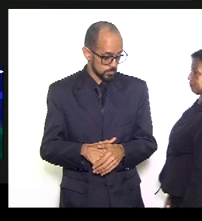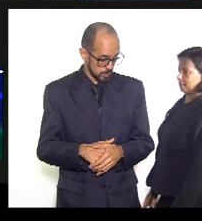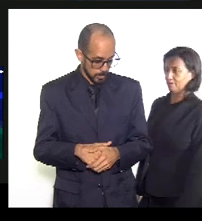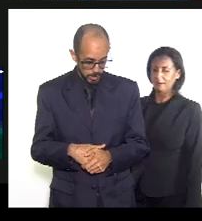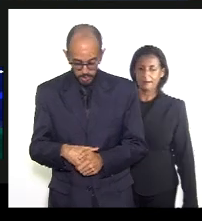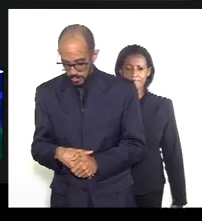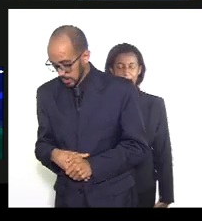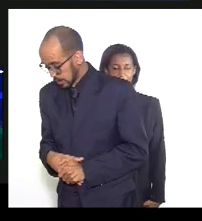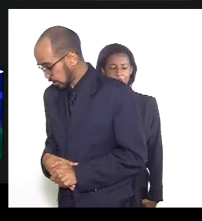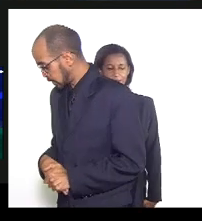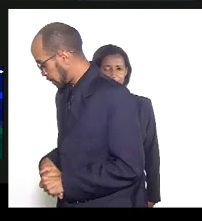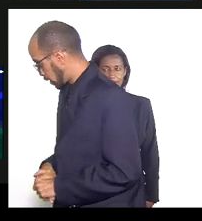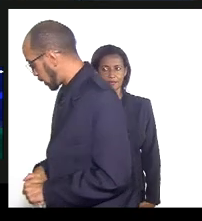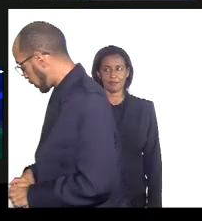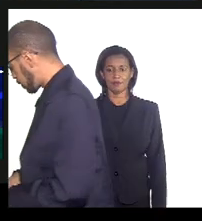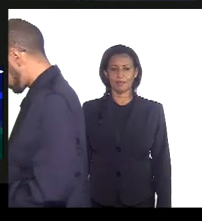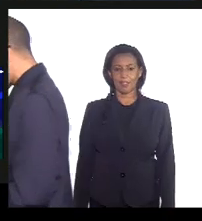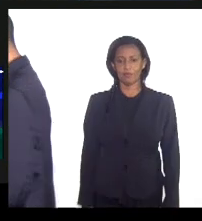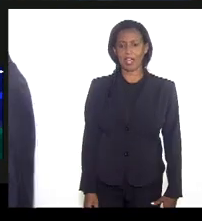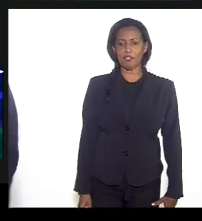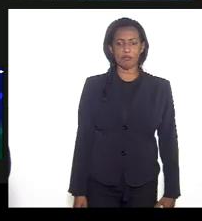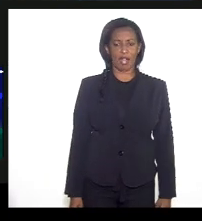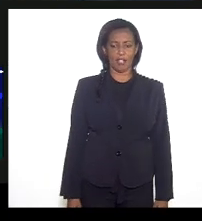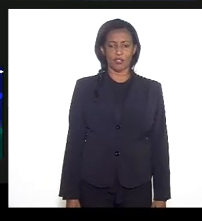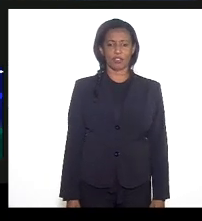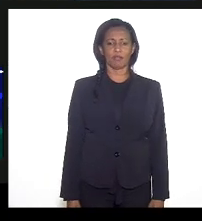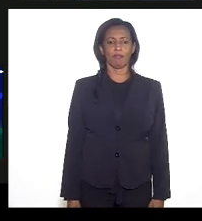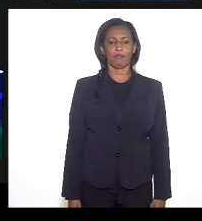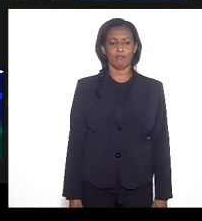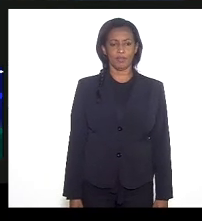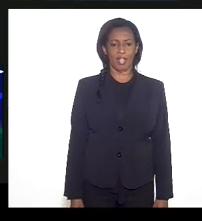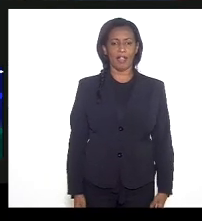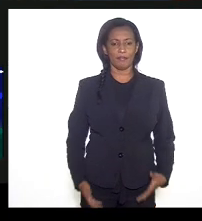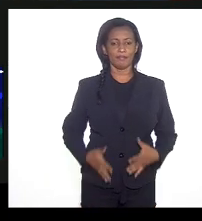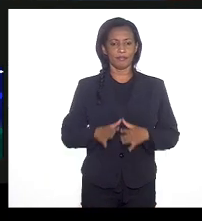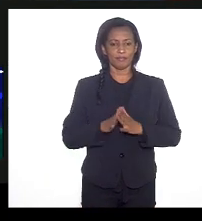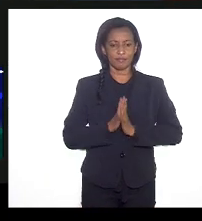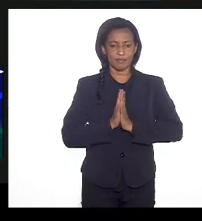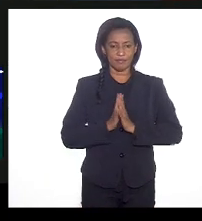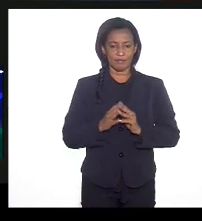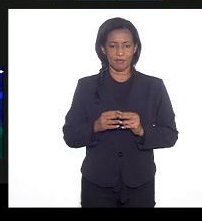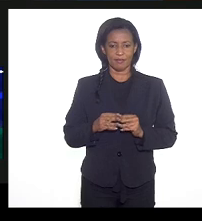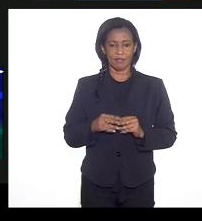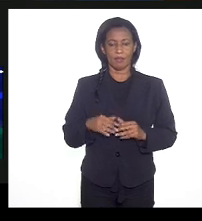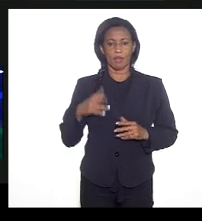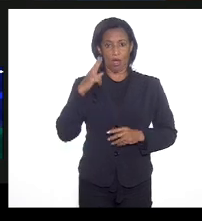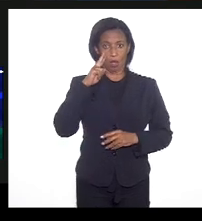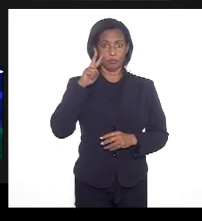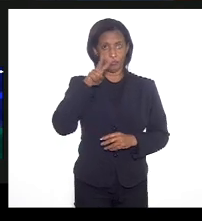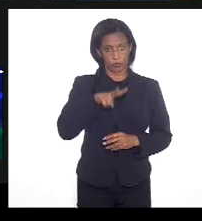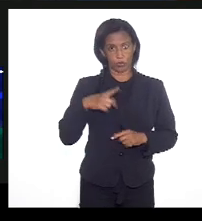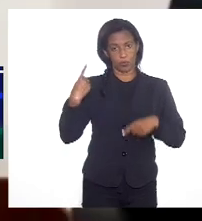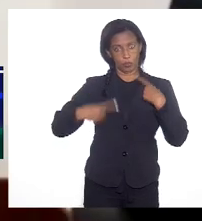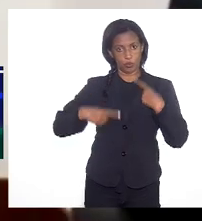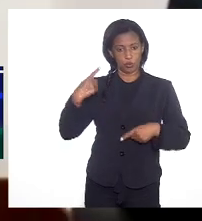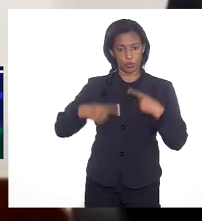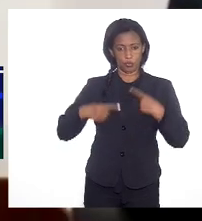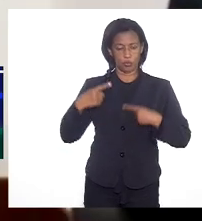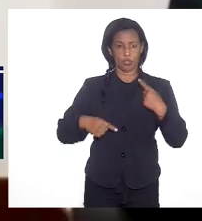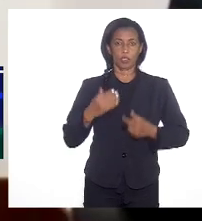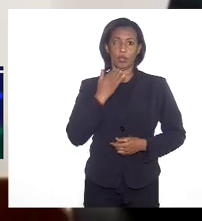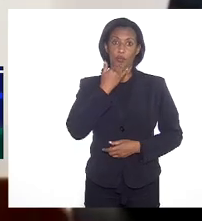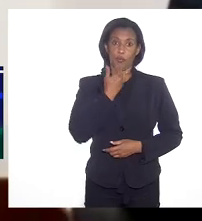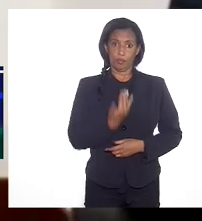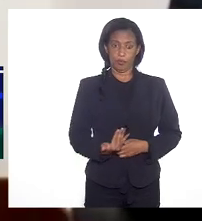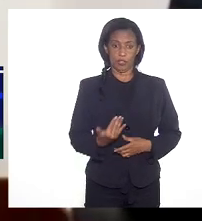Presidente, eu queria ter conhecimento das emendas que foram apresentadas. Deixa, dá um instante. Olha só, nós vamos discutir. Eu vou pedir